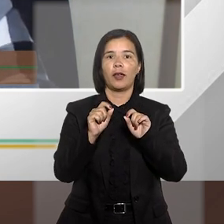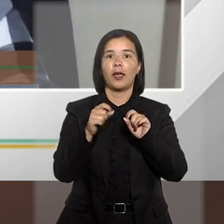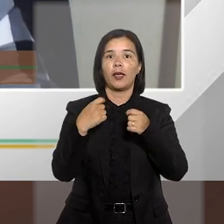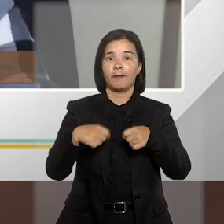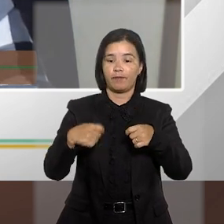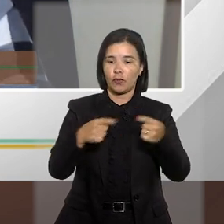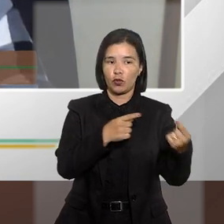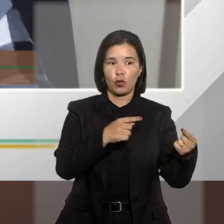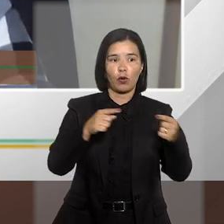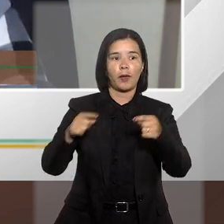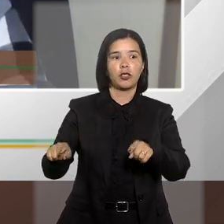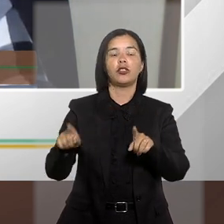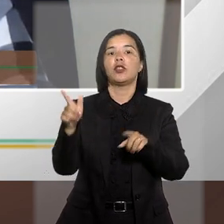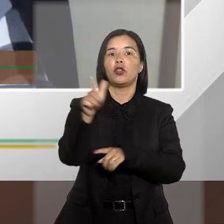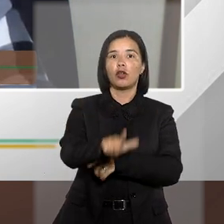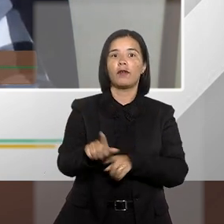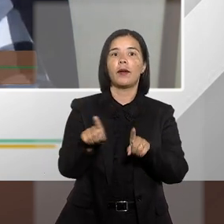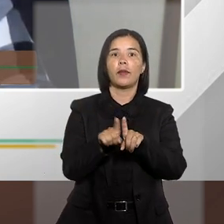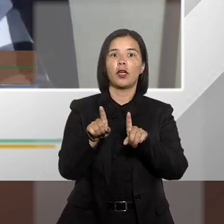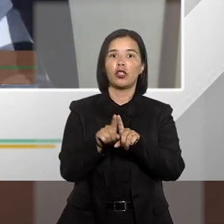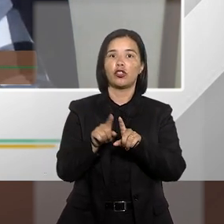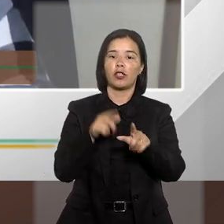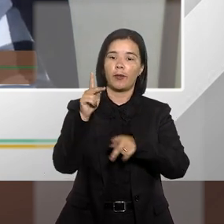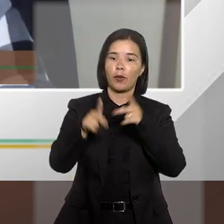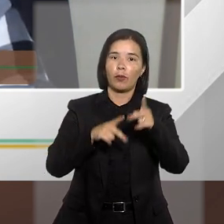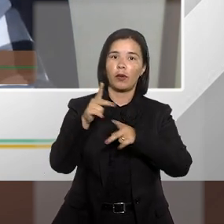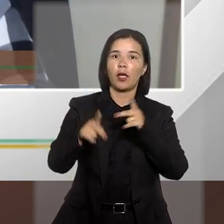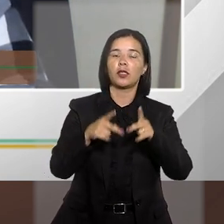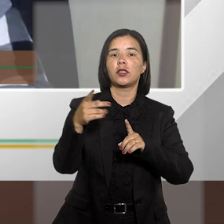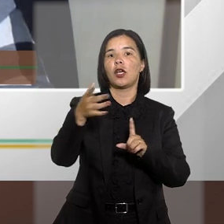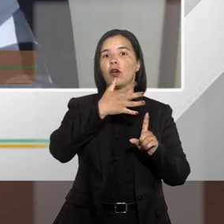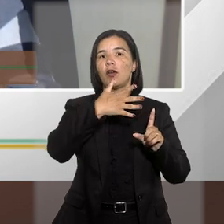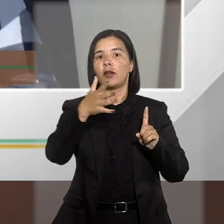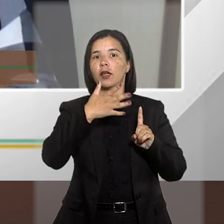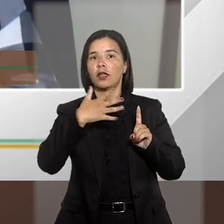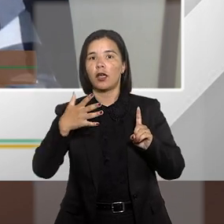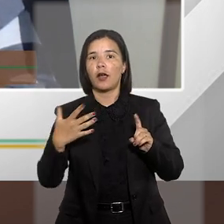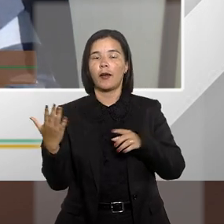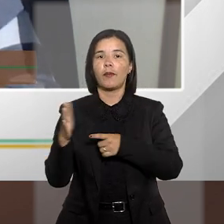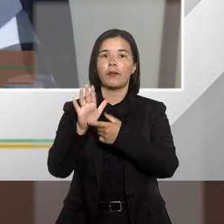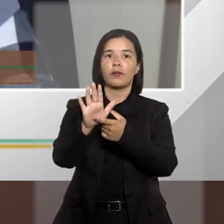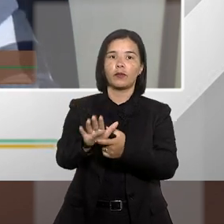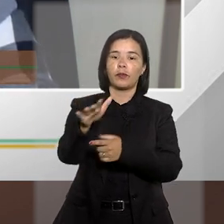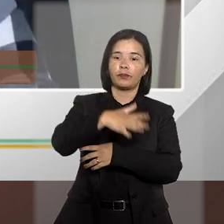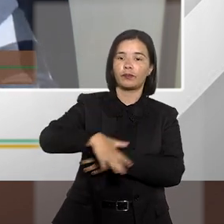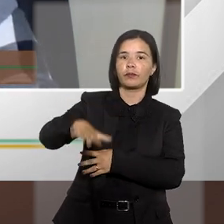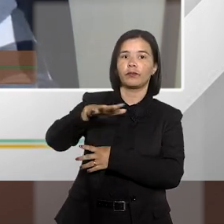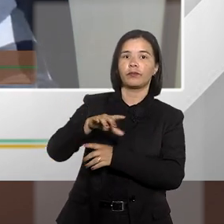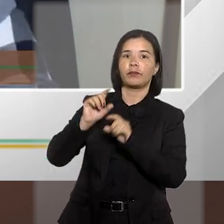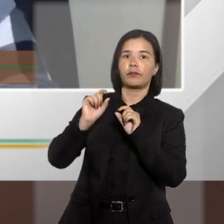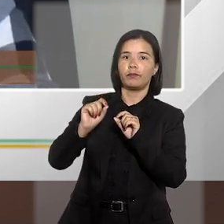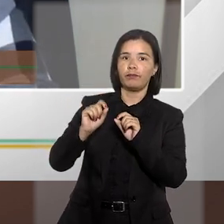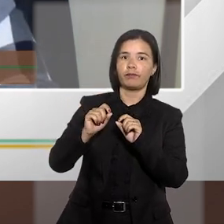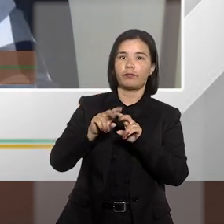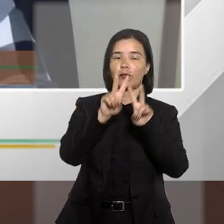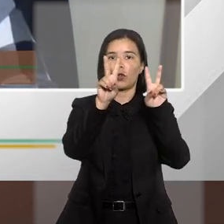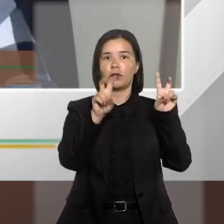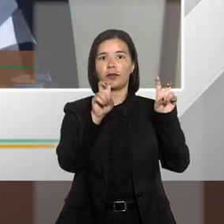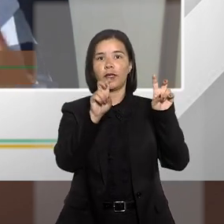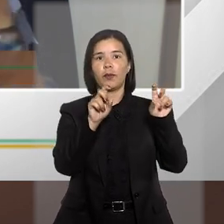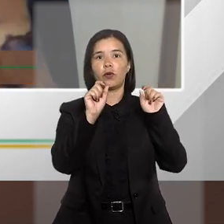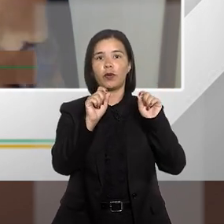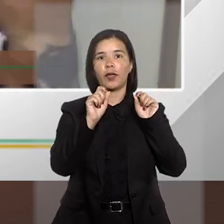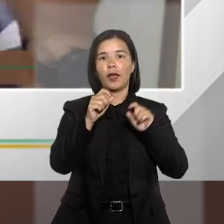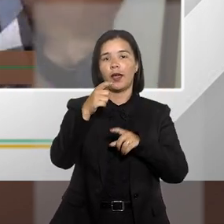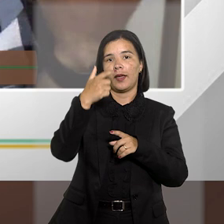ser combatido, e novamente a população LGBTQIA+, é trazida para esse campo. Apesar do termo ideologia de gênero ser